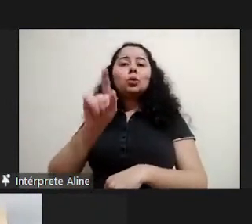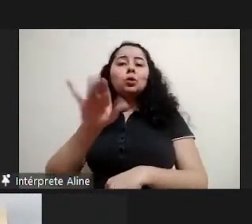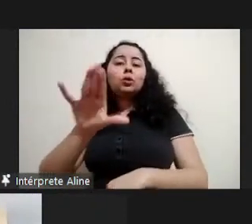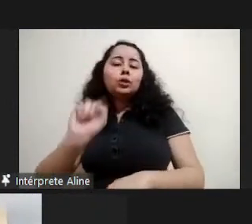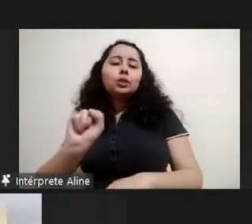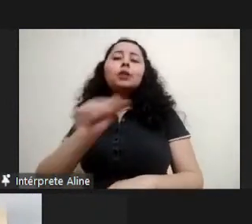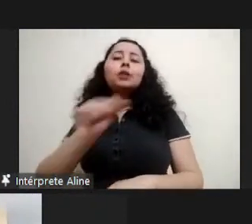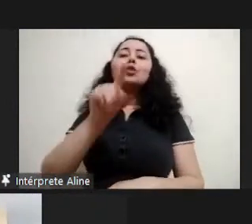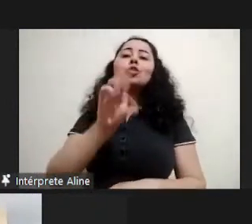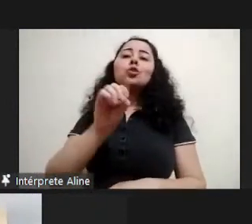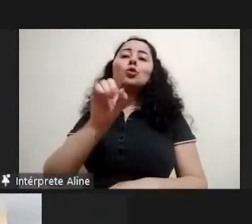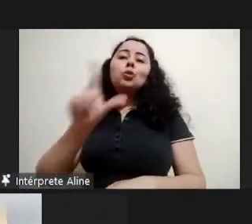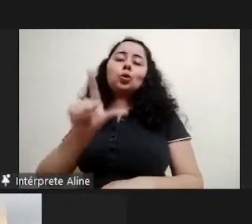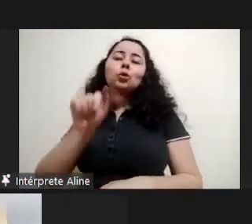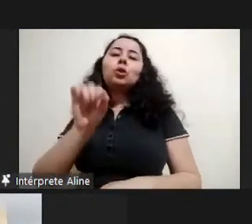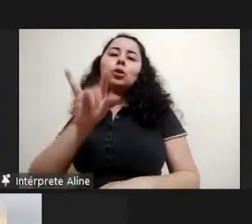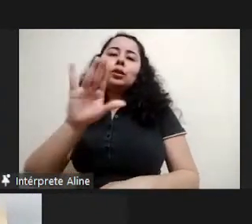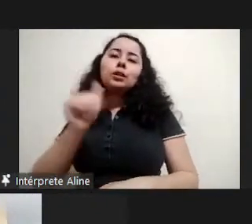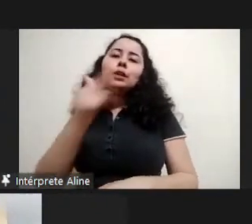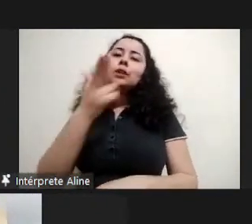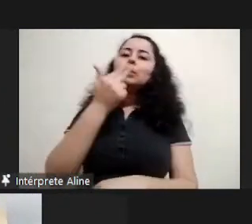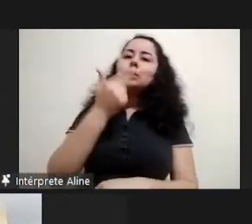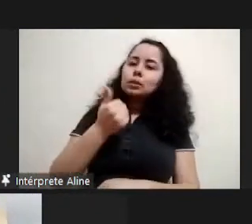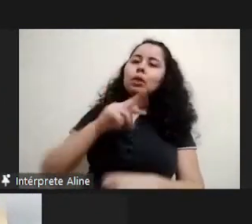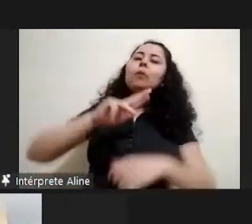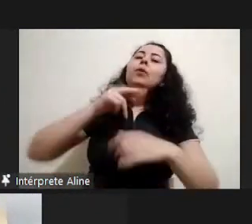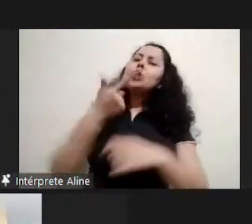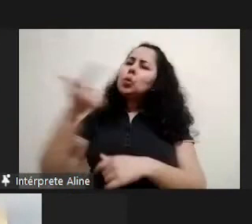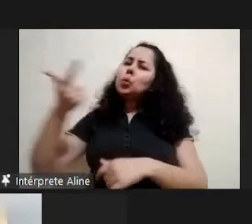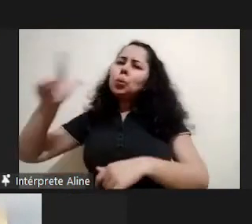vários departamentos do Instituto.